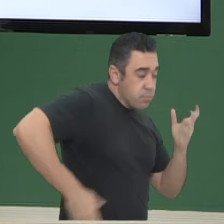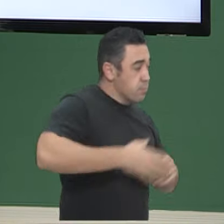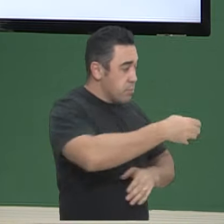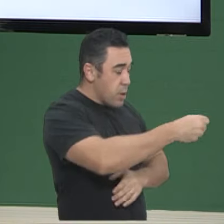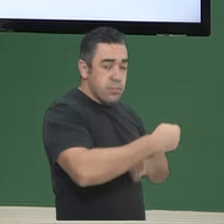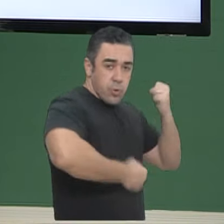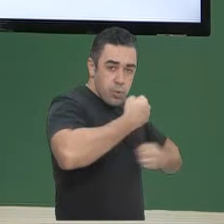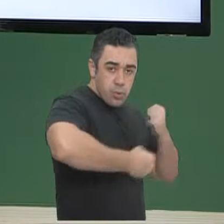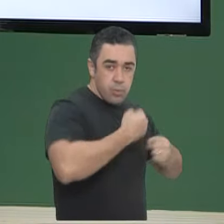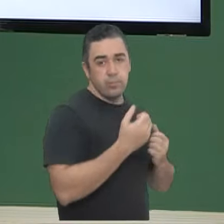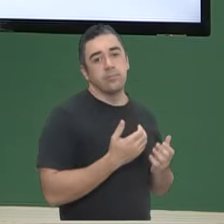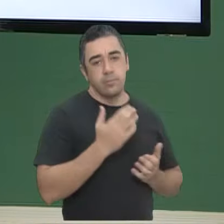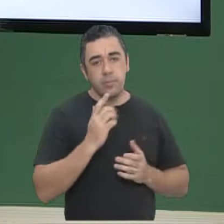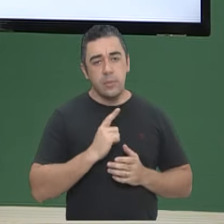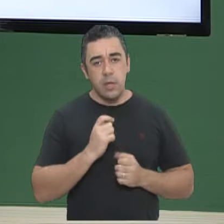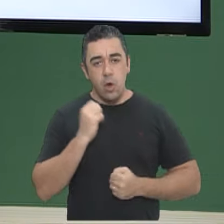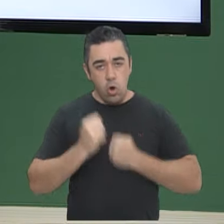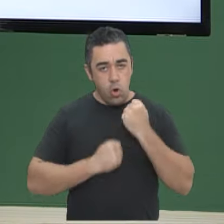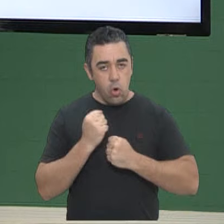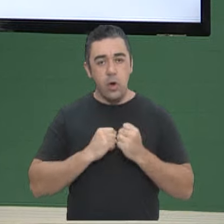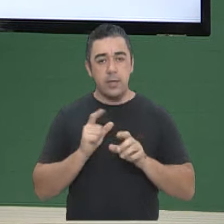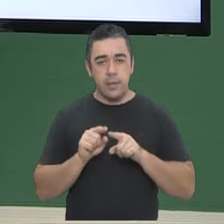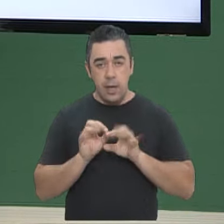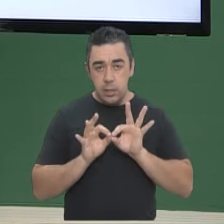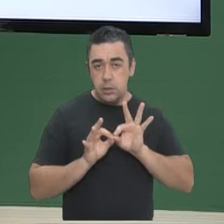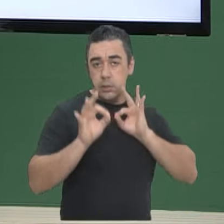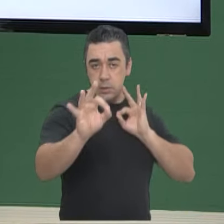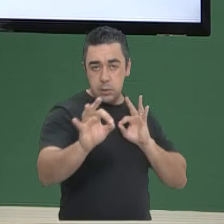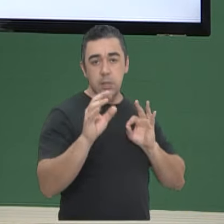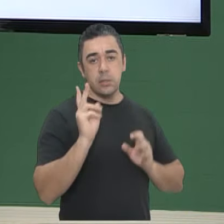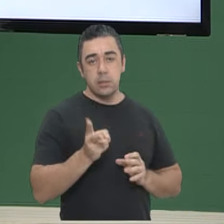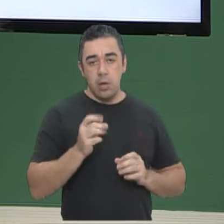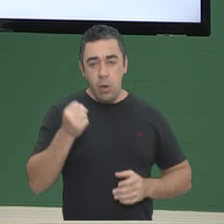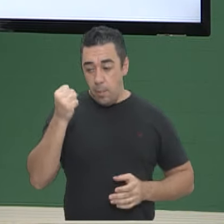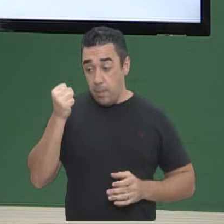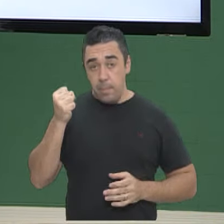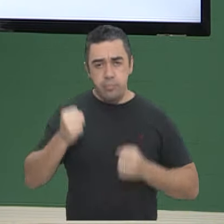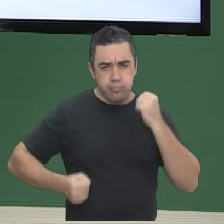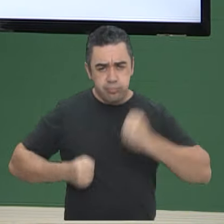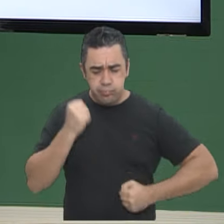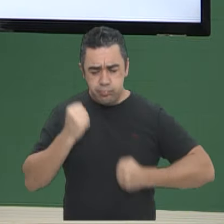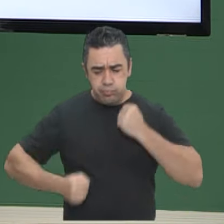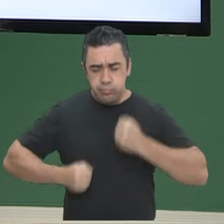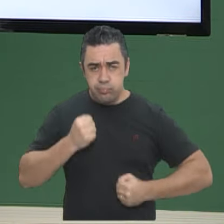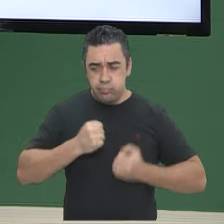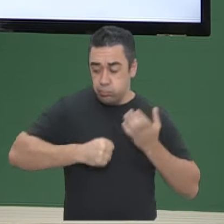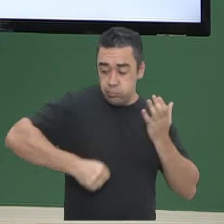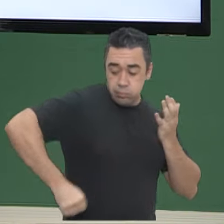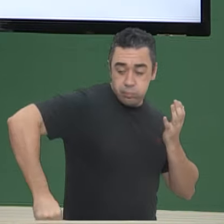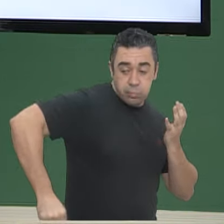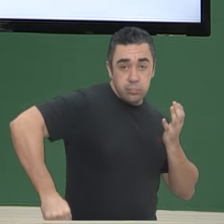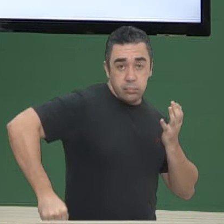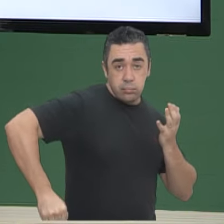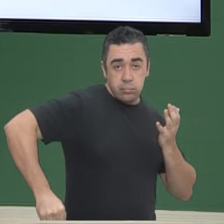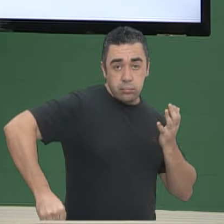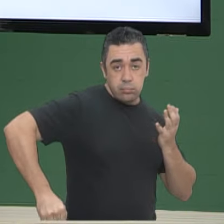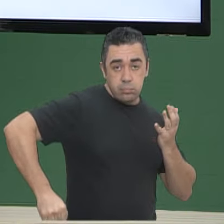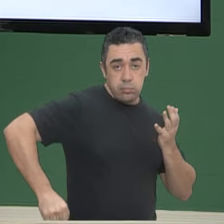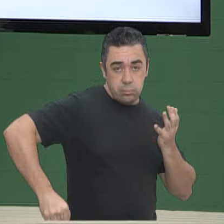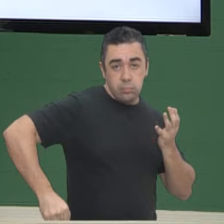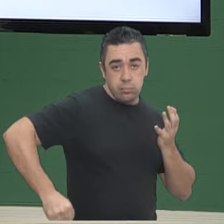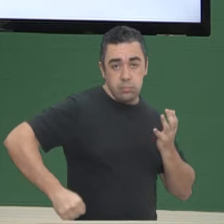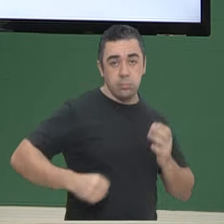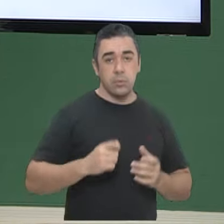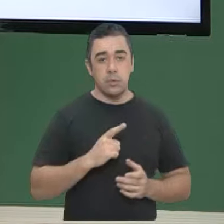Eles precisam correr uma determinada distância carregando o bastão. Quando ele completa a sua distância determinada, ele passa